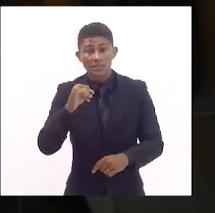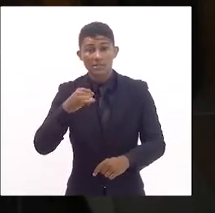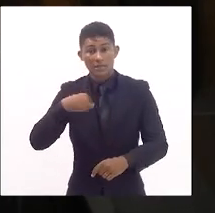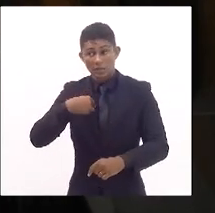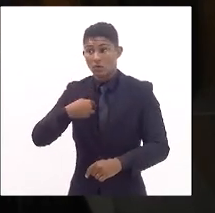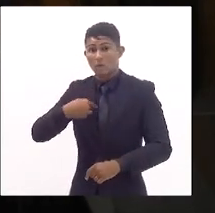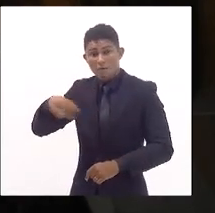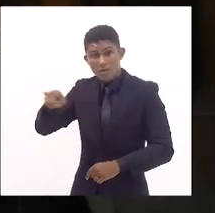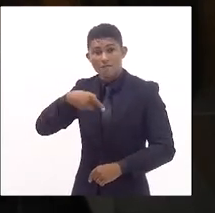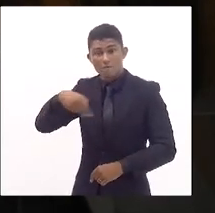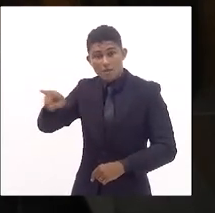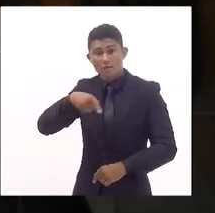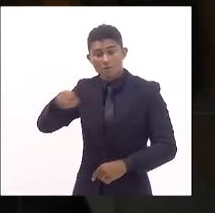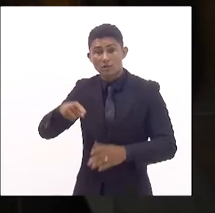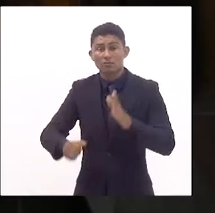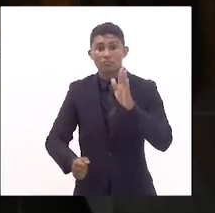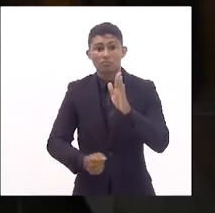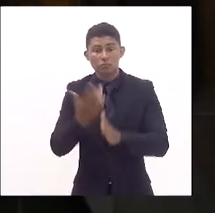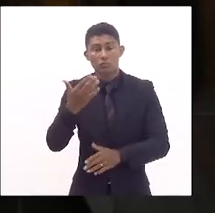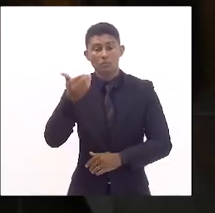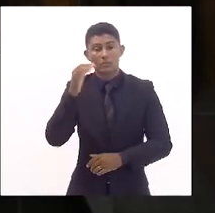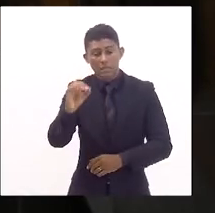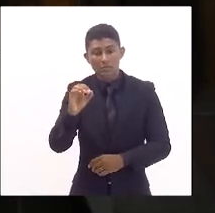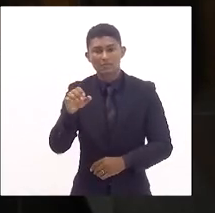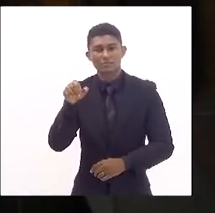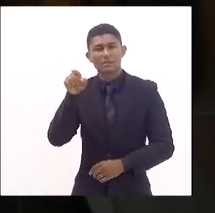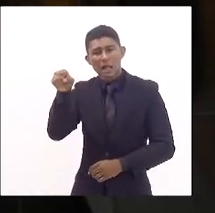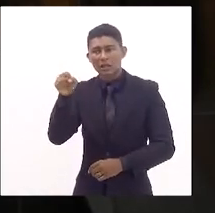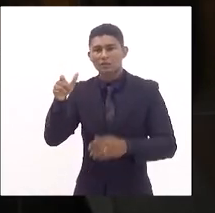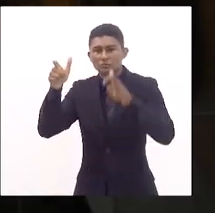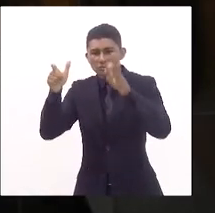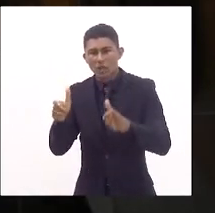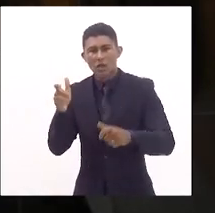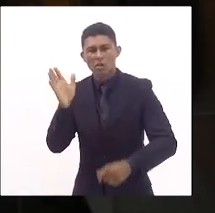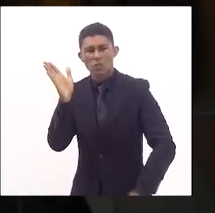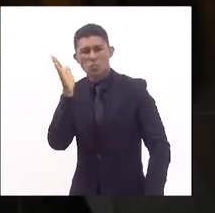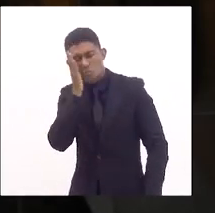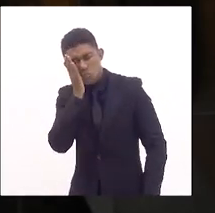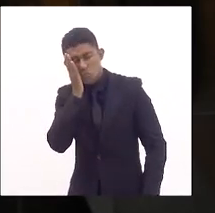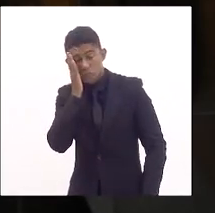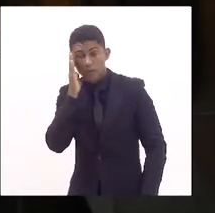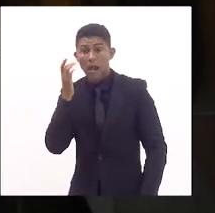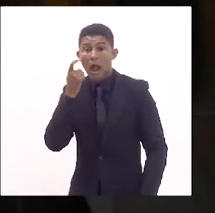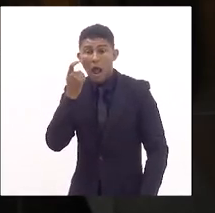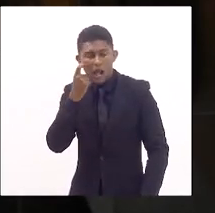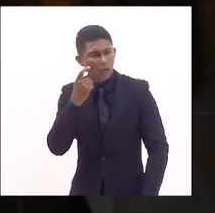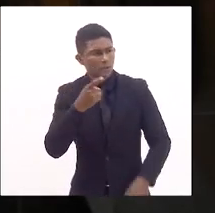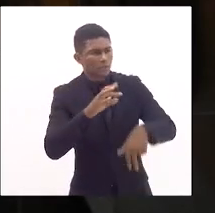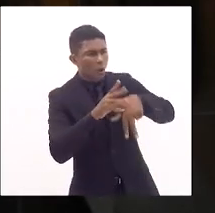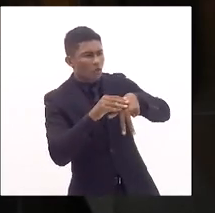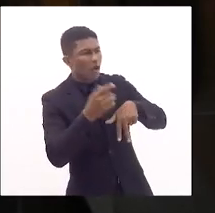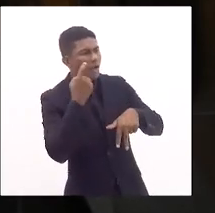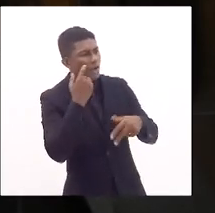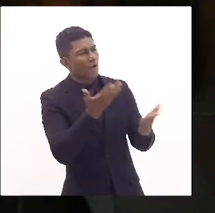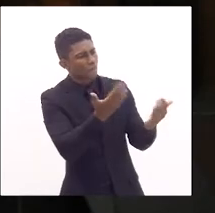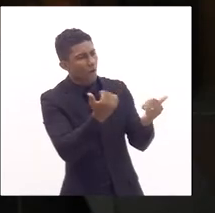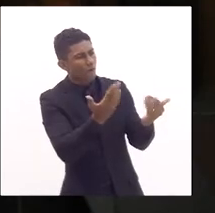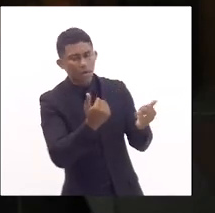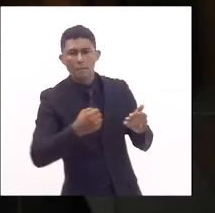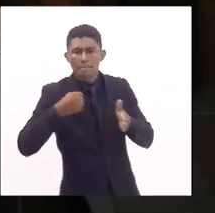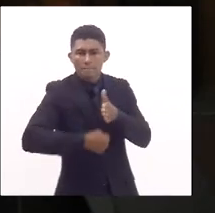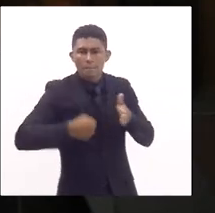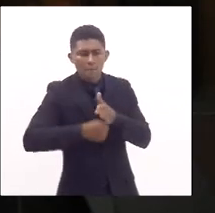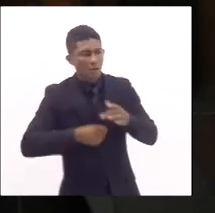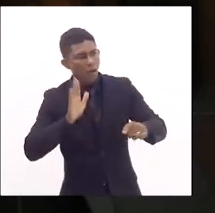vezes aquela unidade de pronto-atendimento dormir as unidades de pronto-atendimento e está lá para atender a população para brincar pela